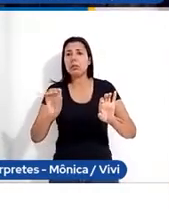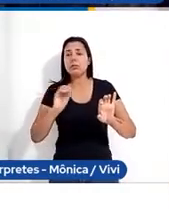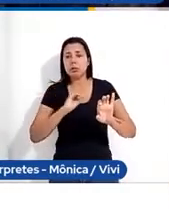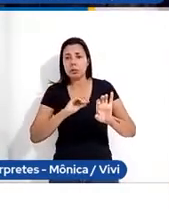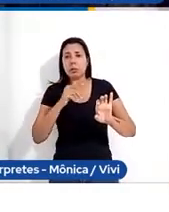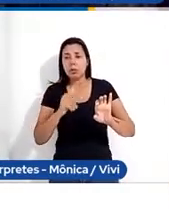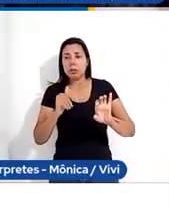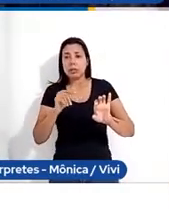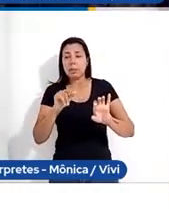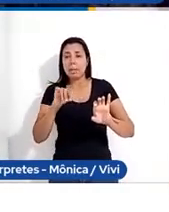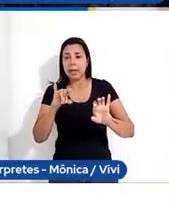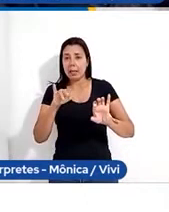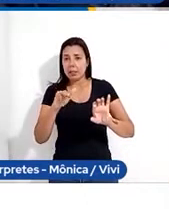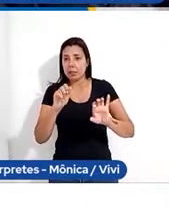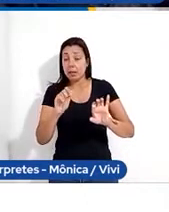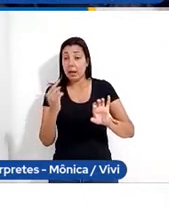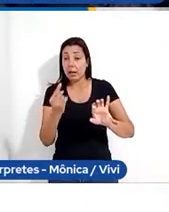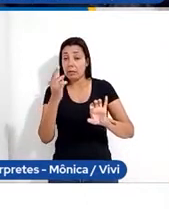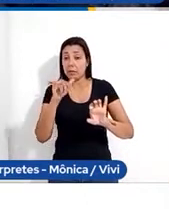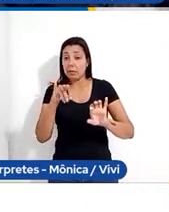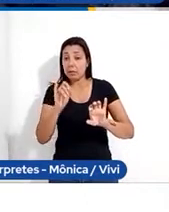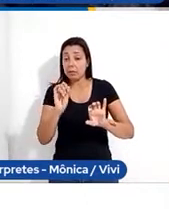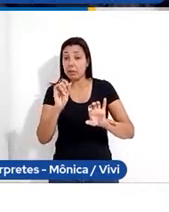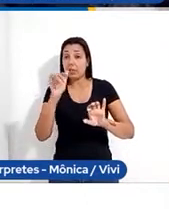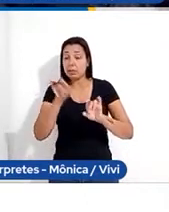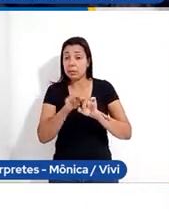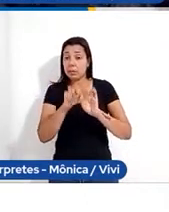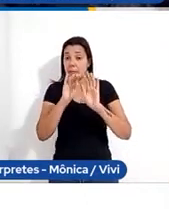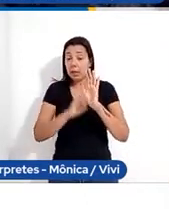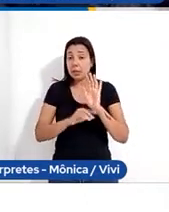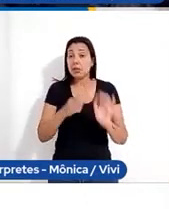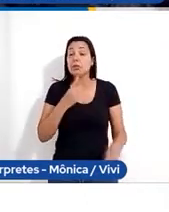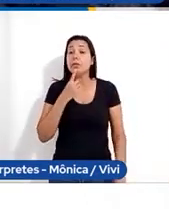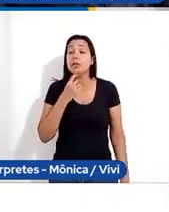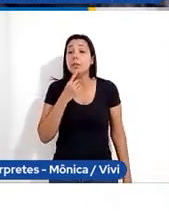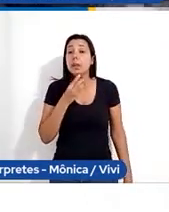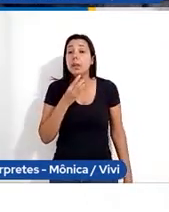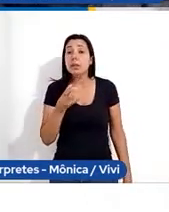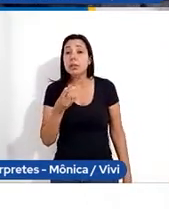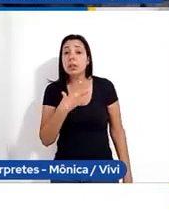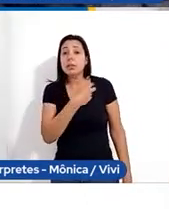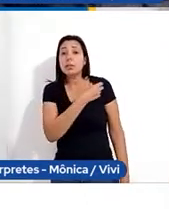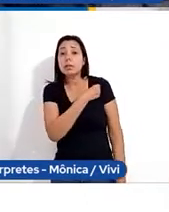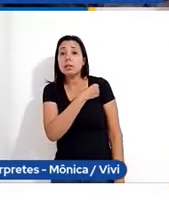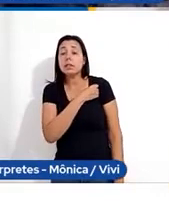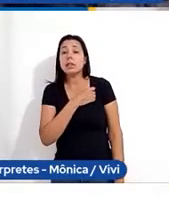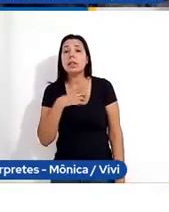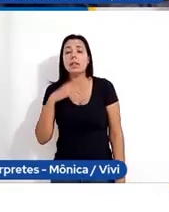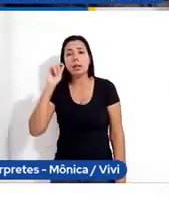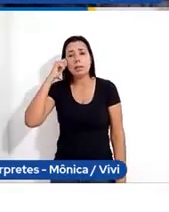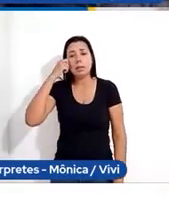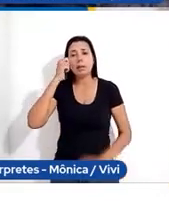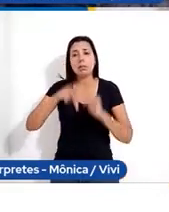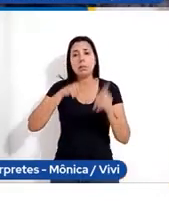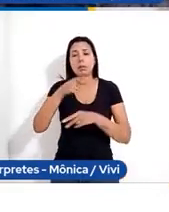alta, média baixa e baixa. E a faixa vermelha são as quantidades de vacina e as faixas pretas são as populações. E como